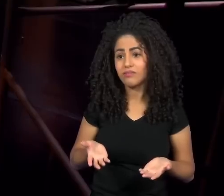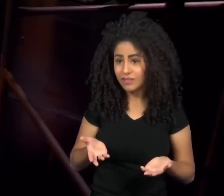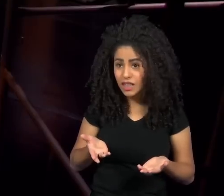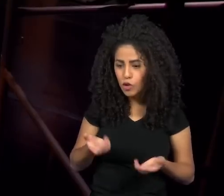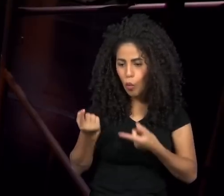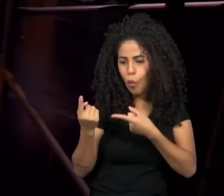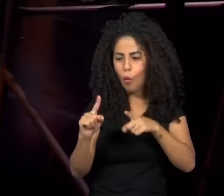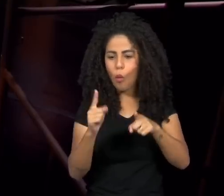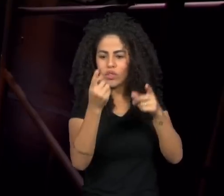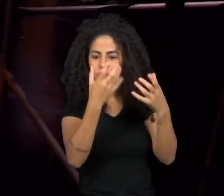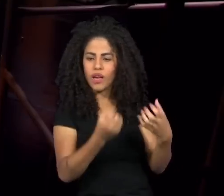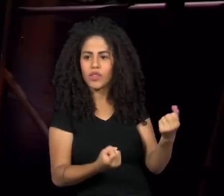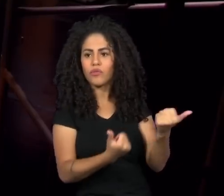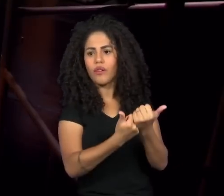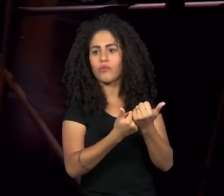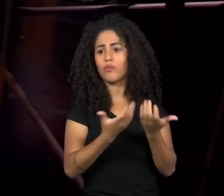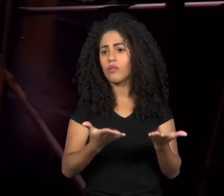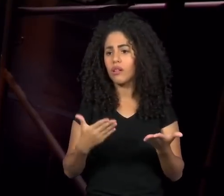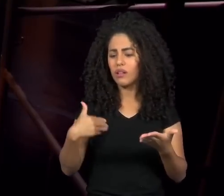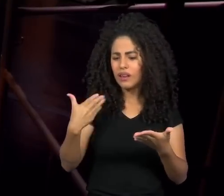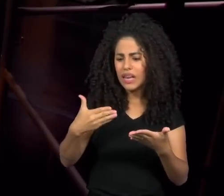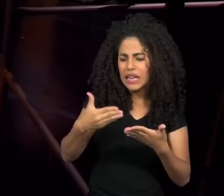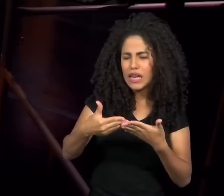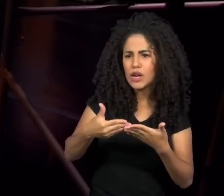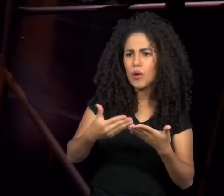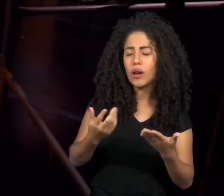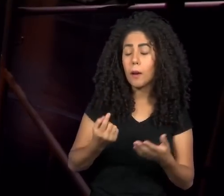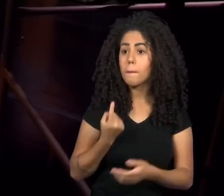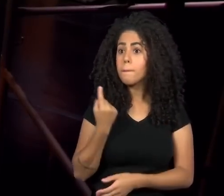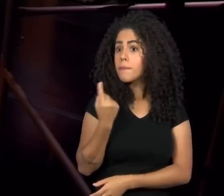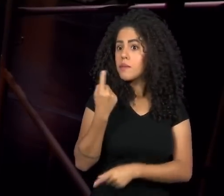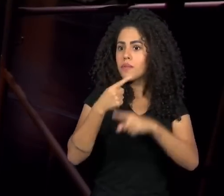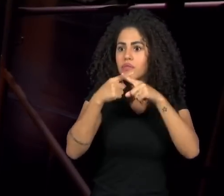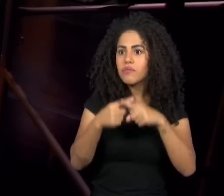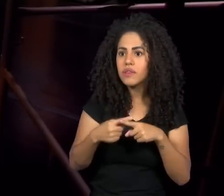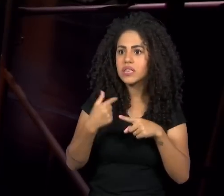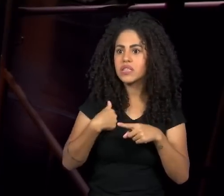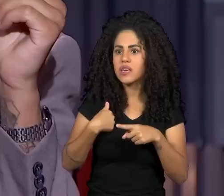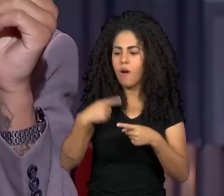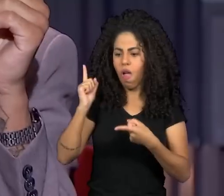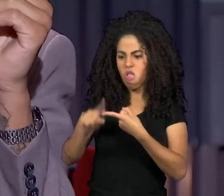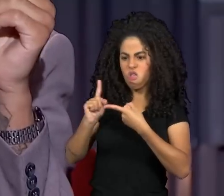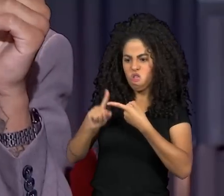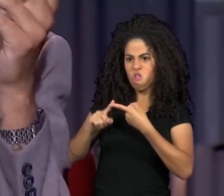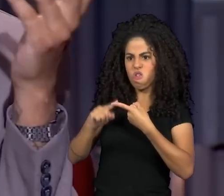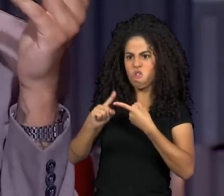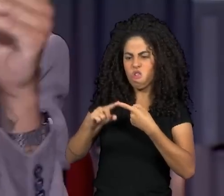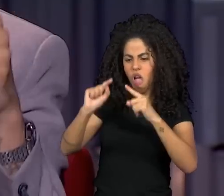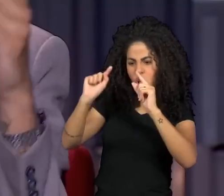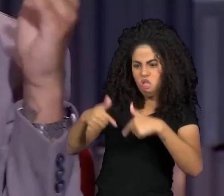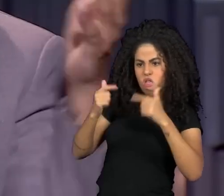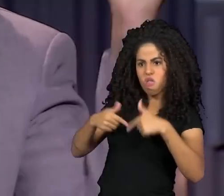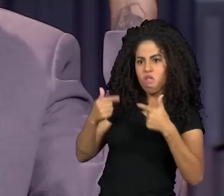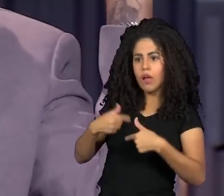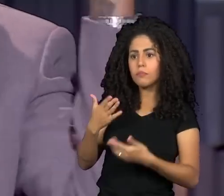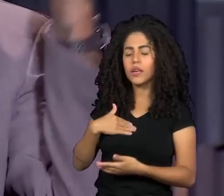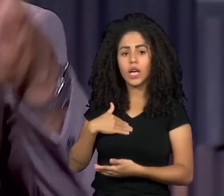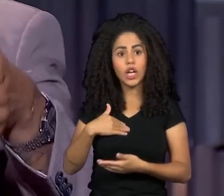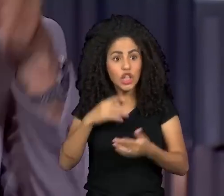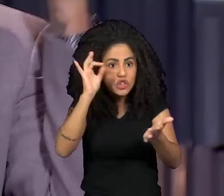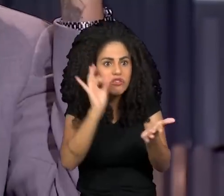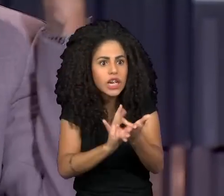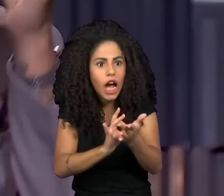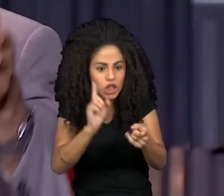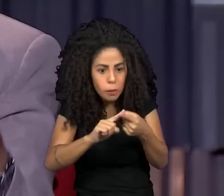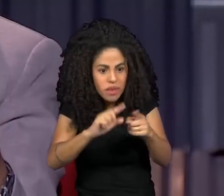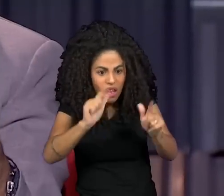E desses anos pra cá, é a primeira vez que eu recebo ameaça, sacou? Ameaça de verdade? Os comediantes sempre fizeram piadas